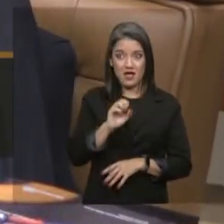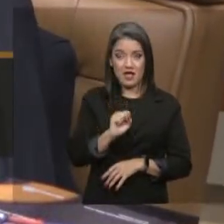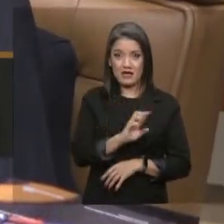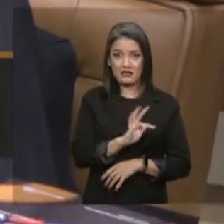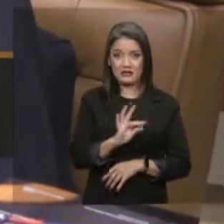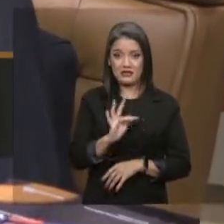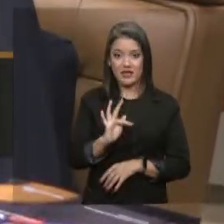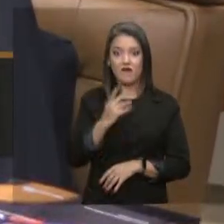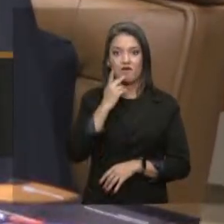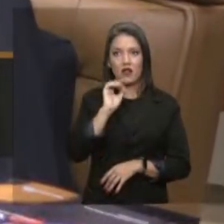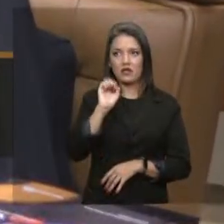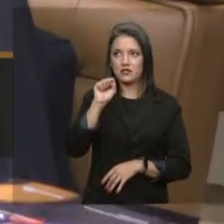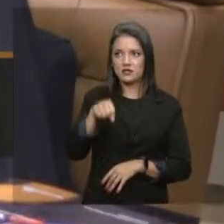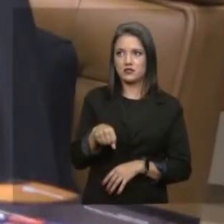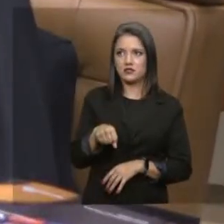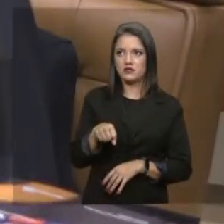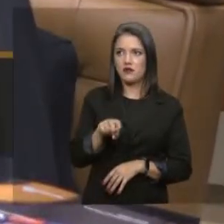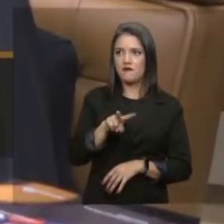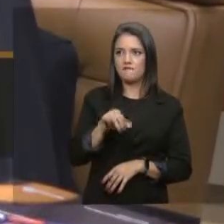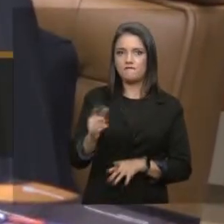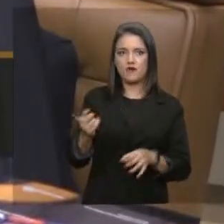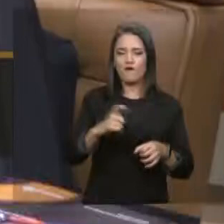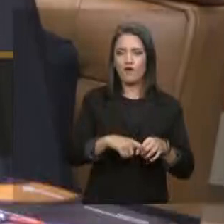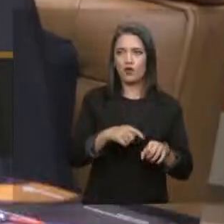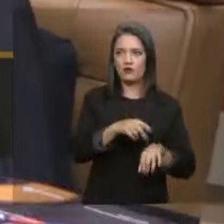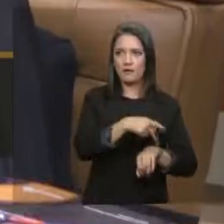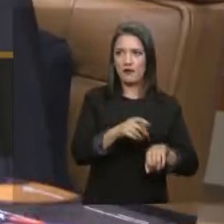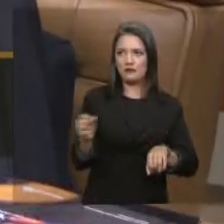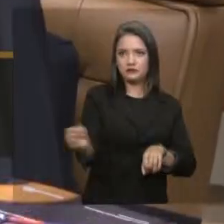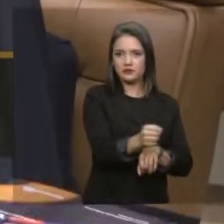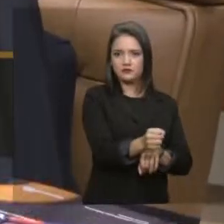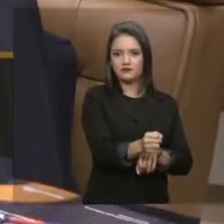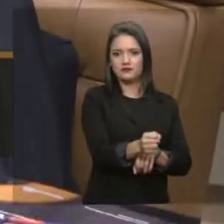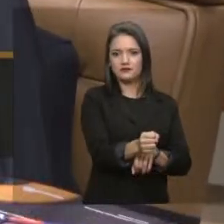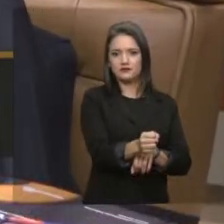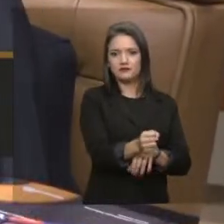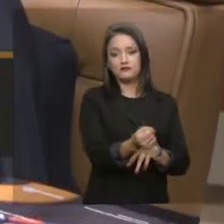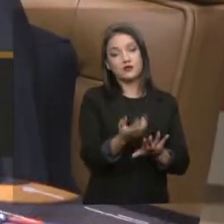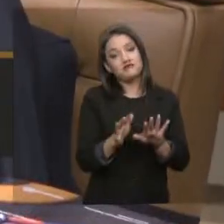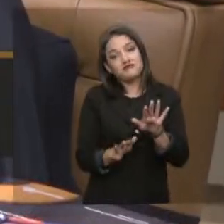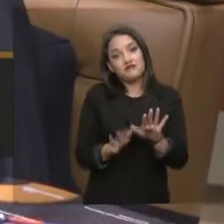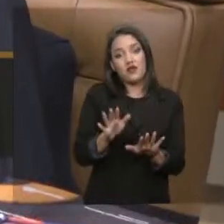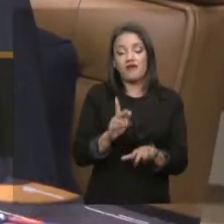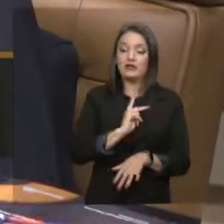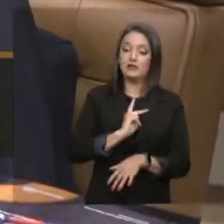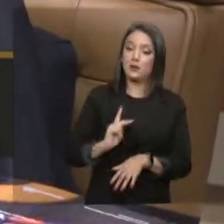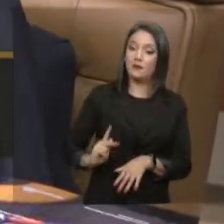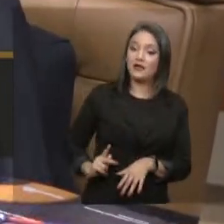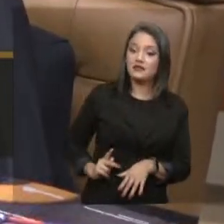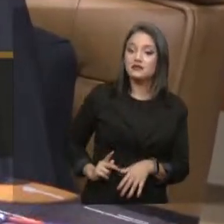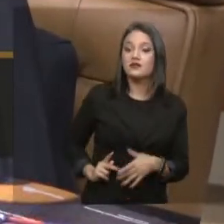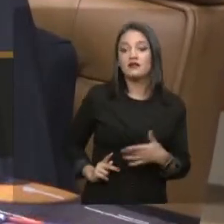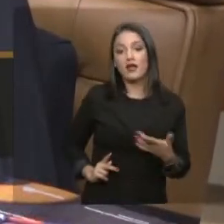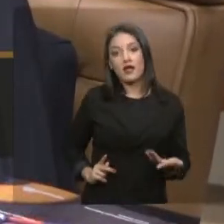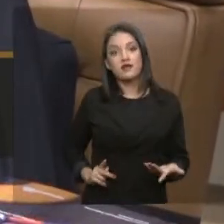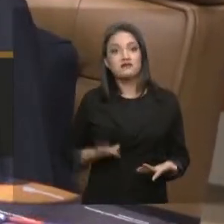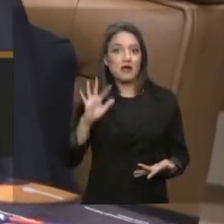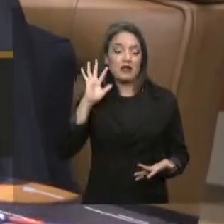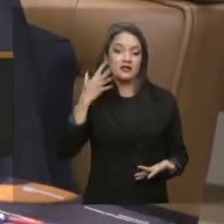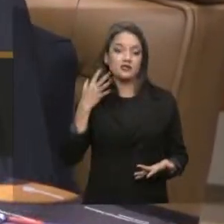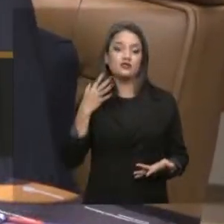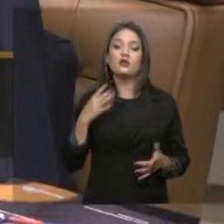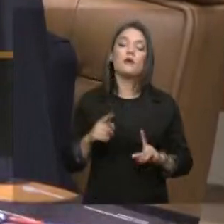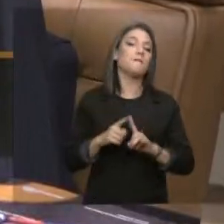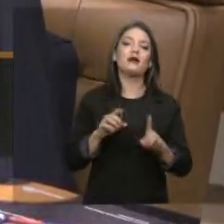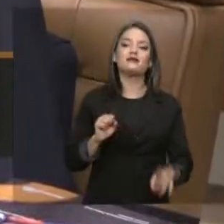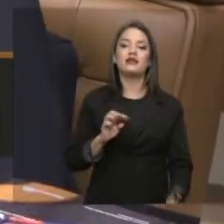disser sim, pode extraditar, é talvez, porque o presidente pode mandar ou não mandar em razão do tratado. Se